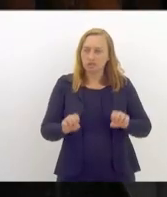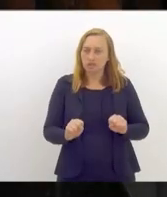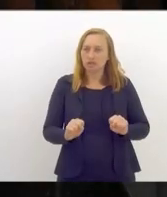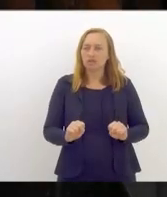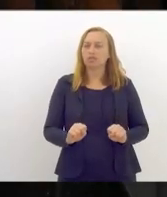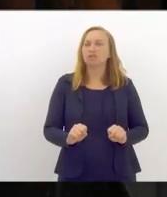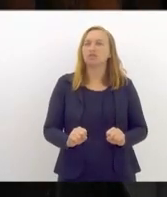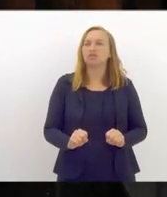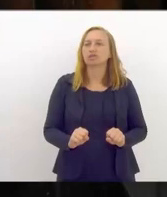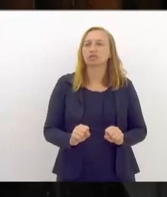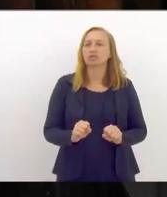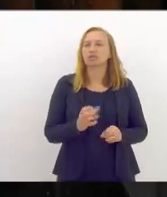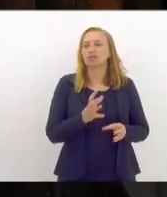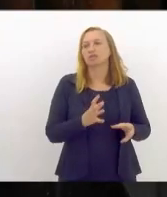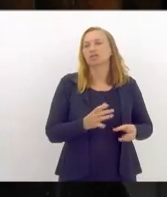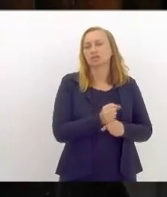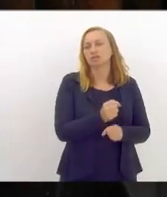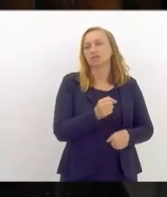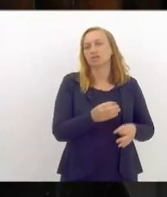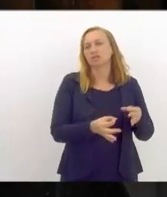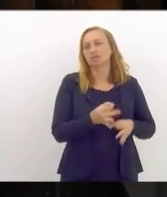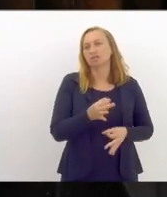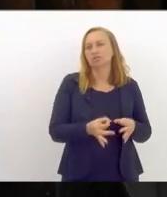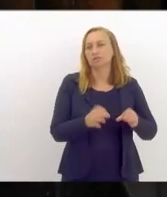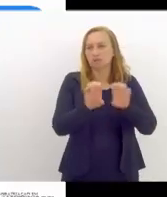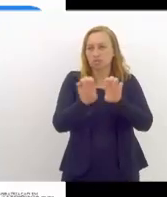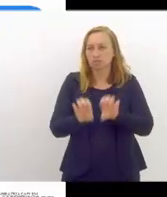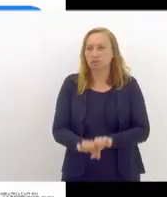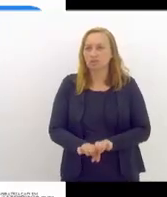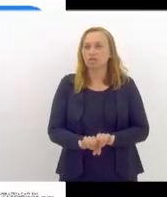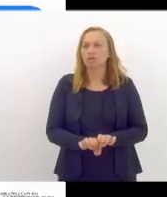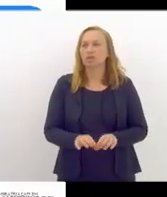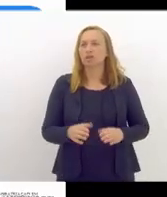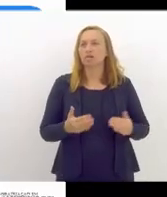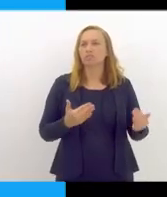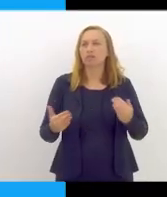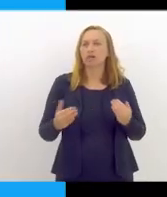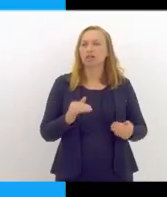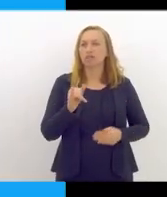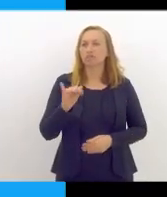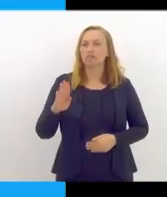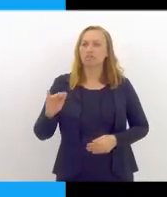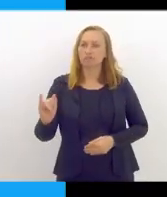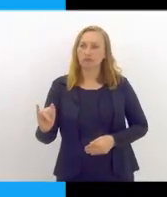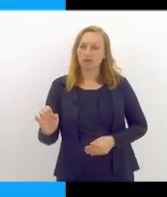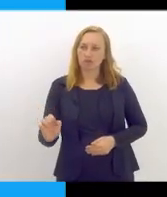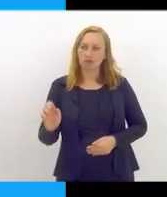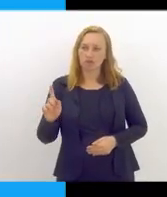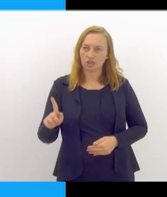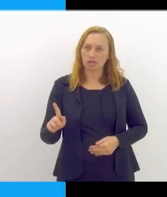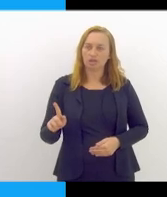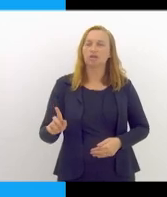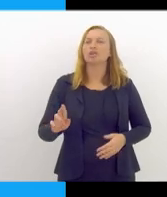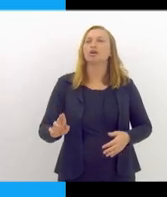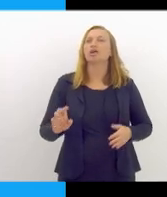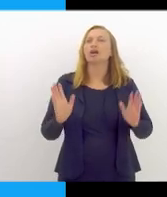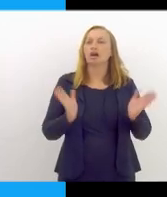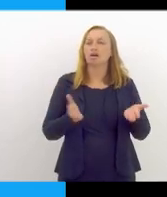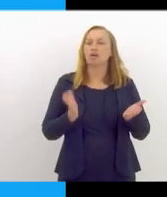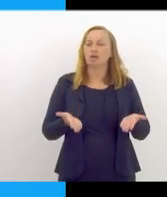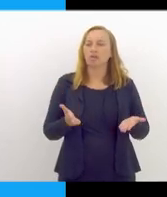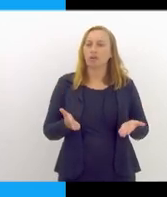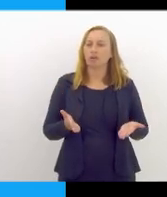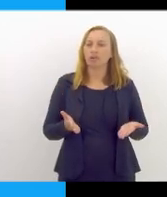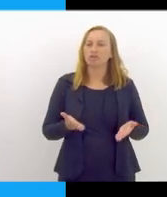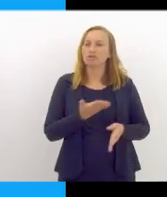estrutura é bastante similar a mip Nacional do IBGE pode passar e agora vamos para a parte